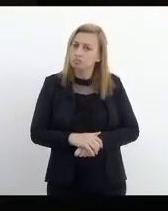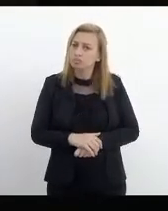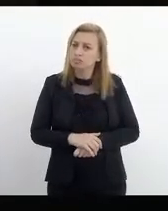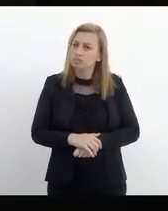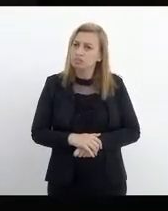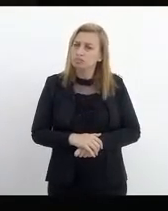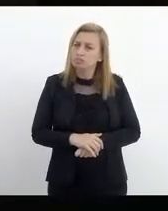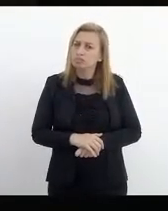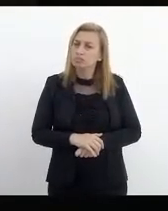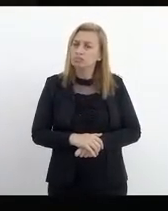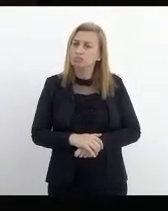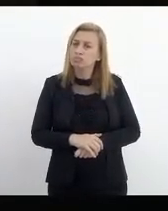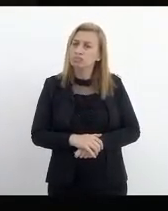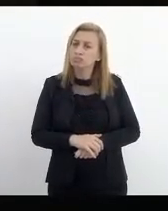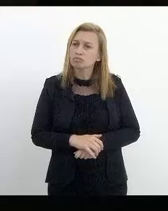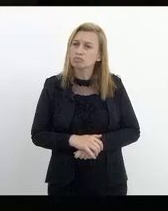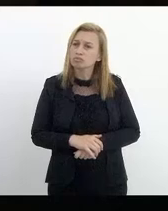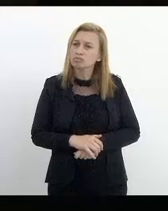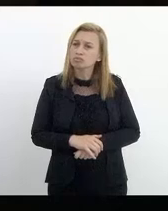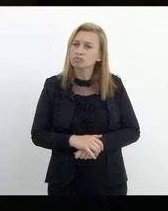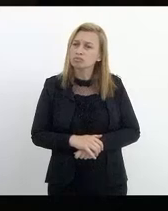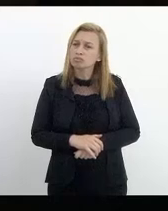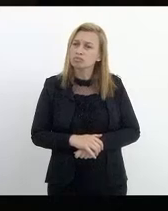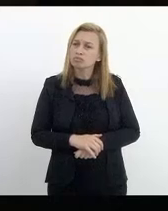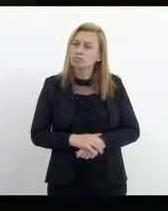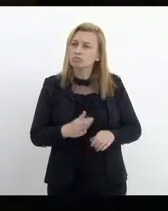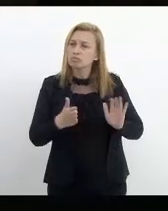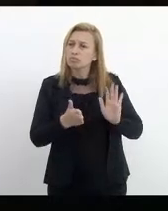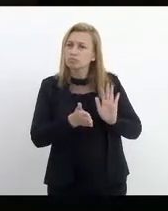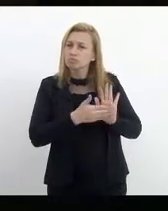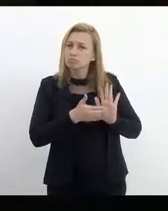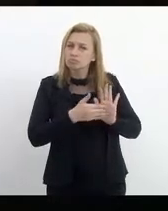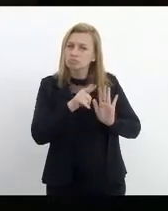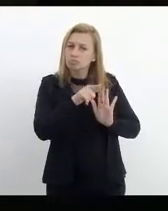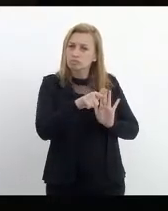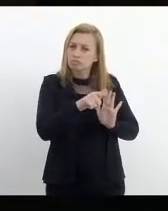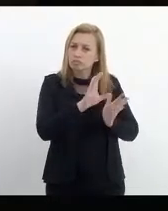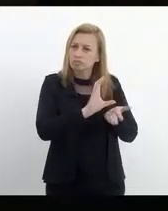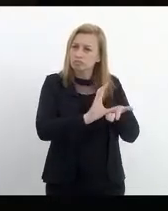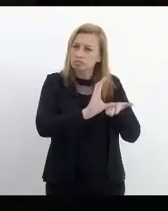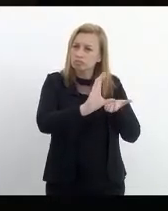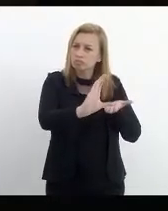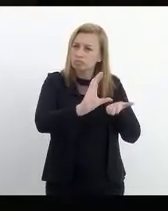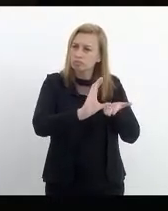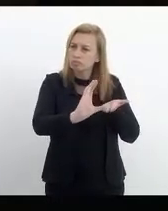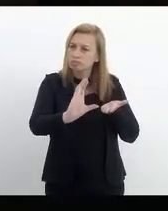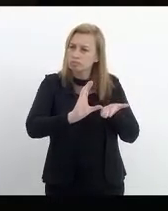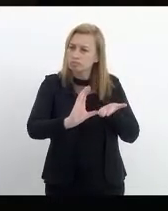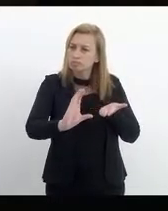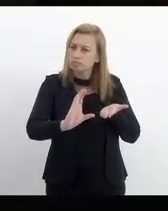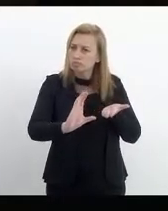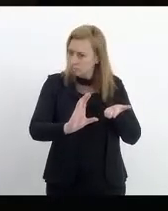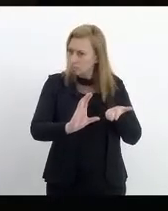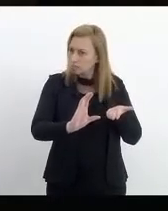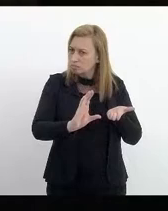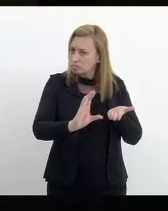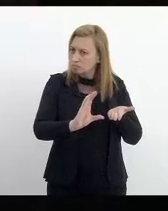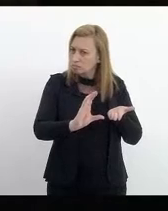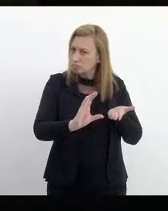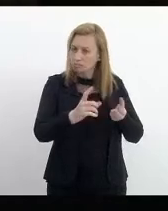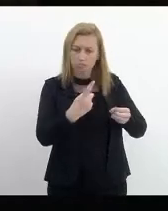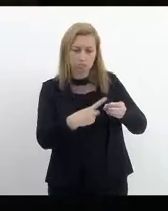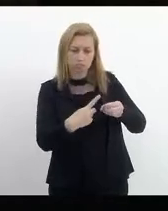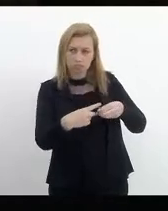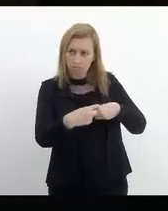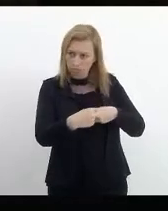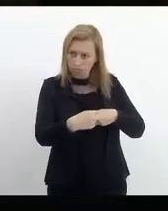que aquilo que está sendo colocado à disposição o volume de recursos colocados à disposição